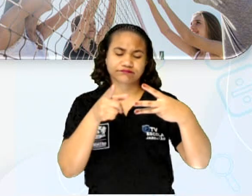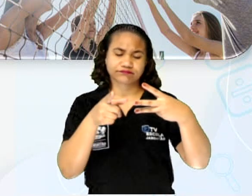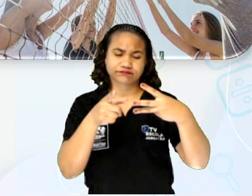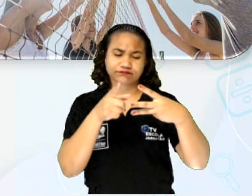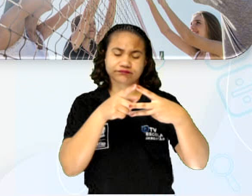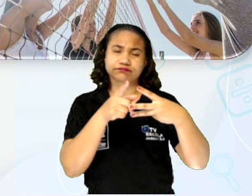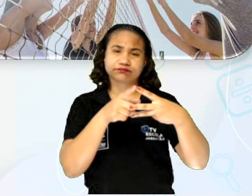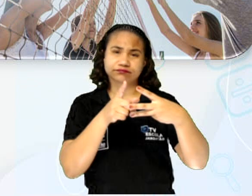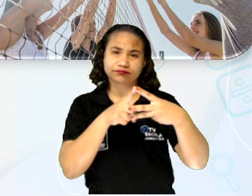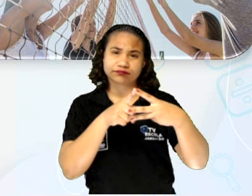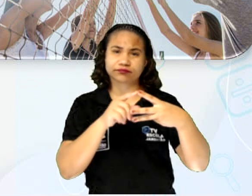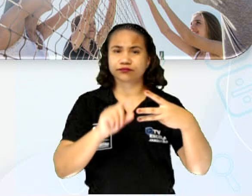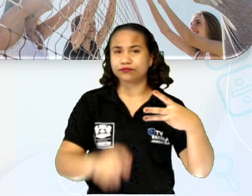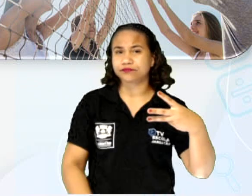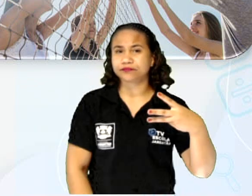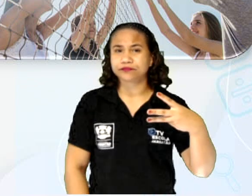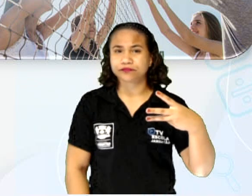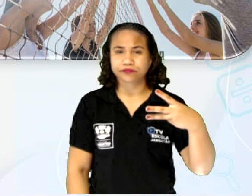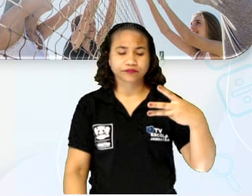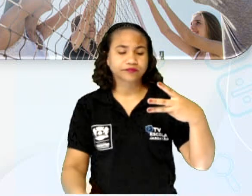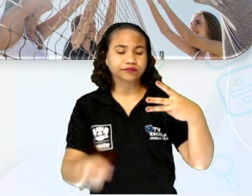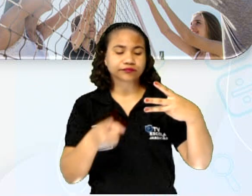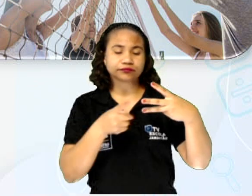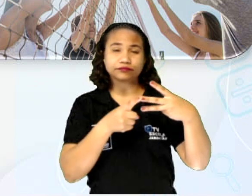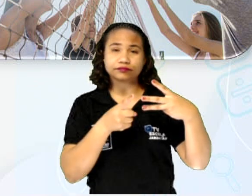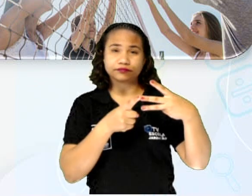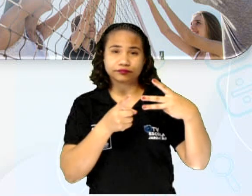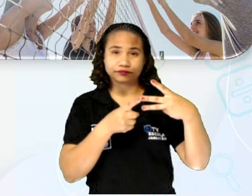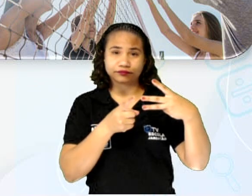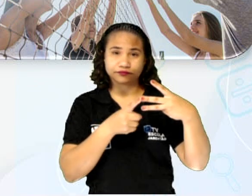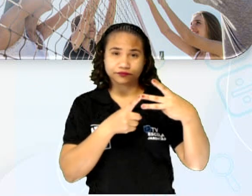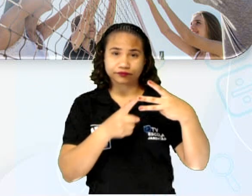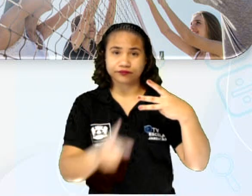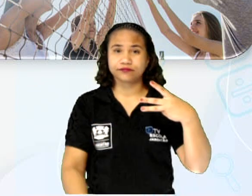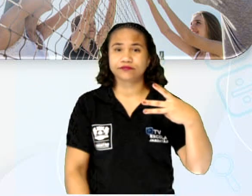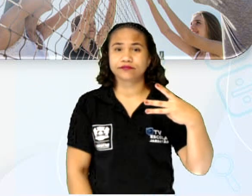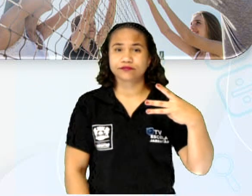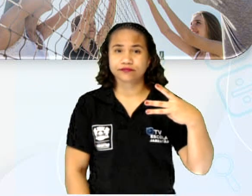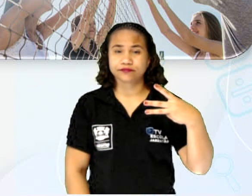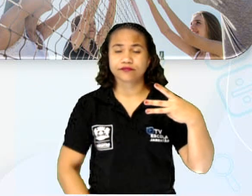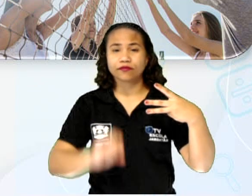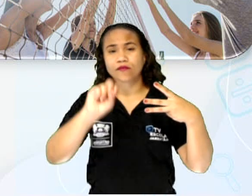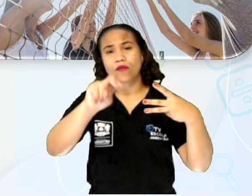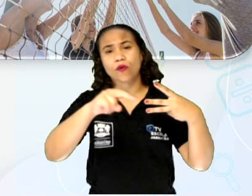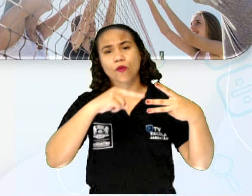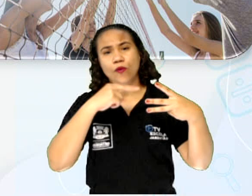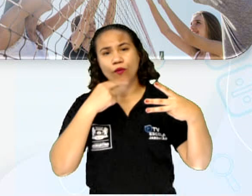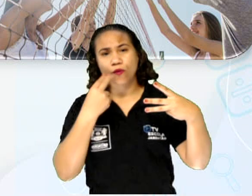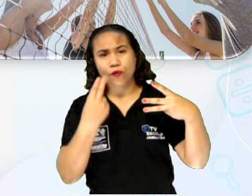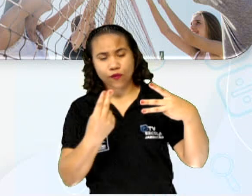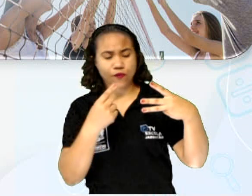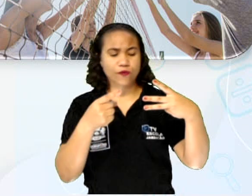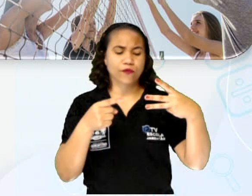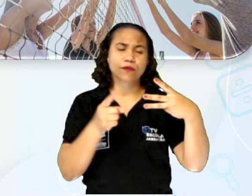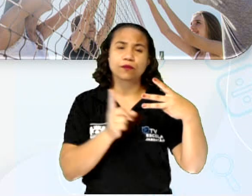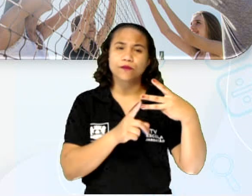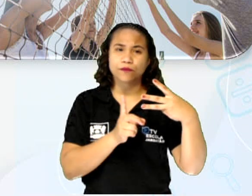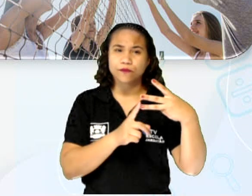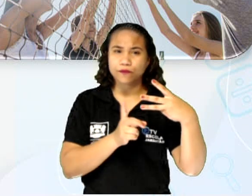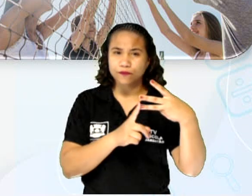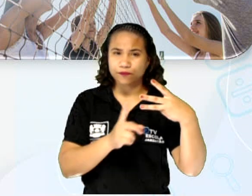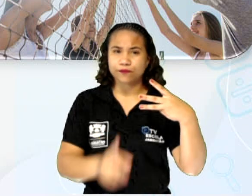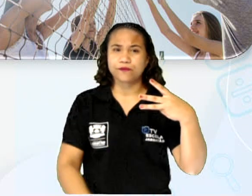play soccer. They are not play soccer. Or they